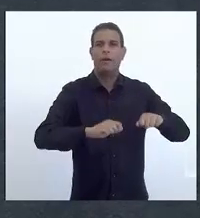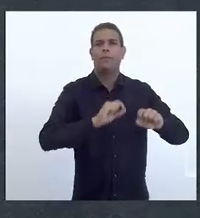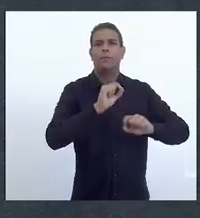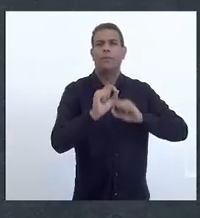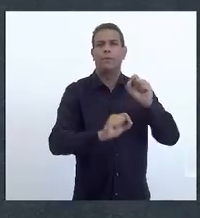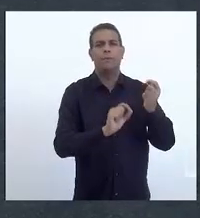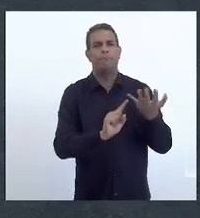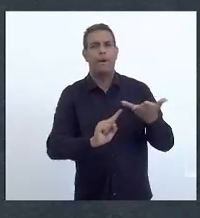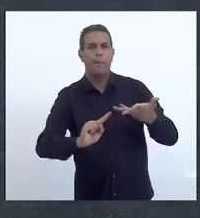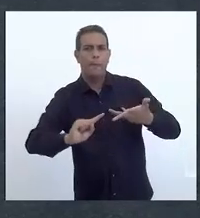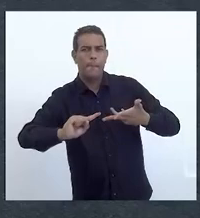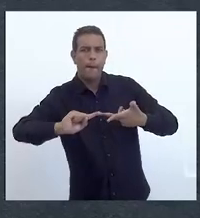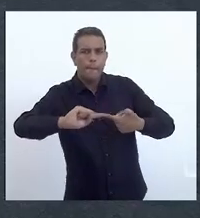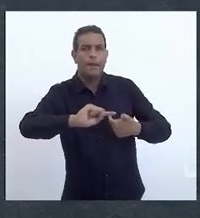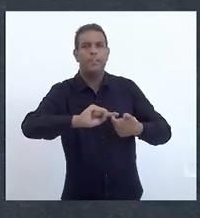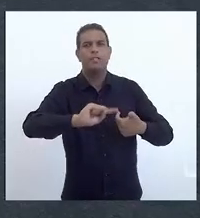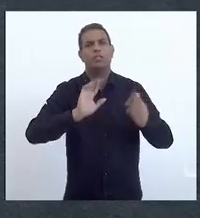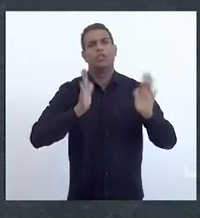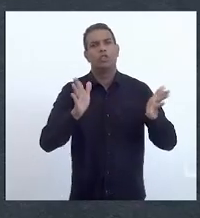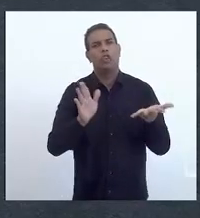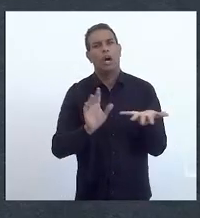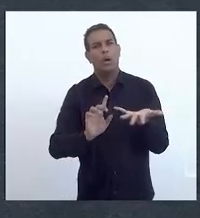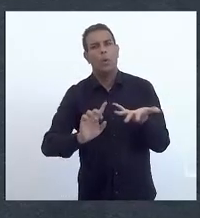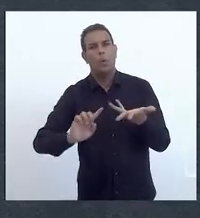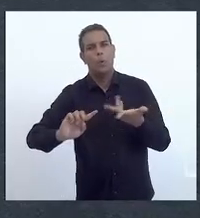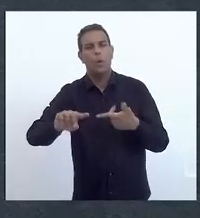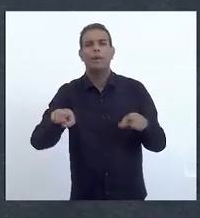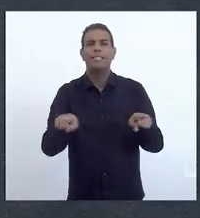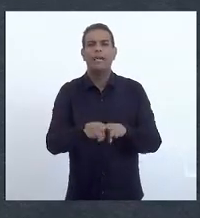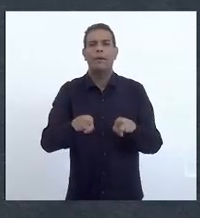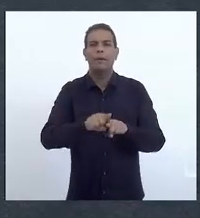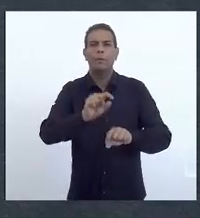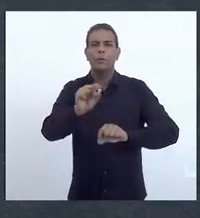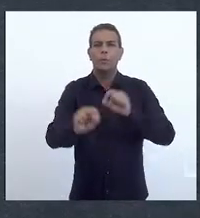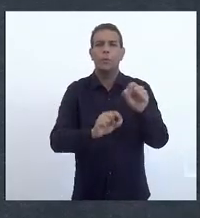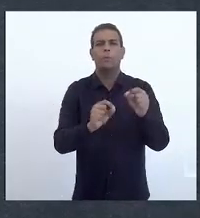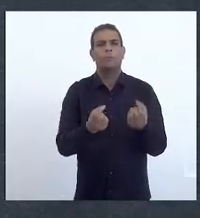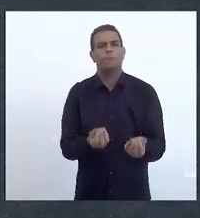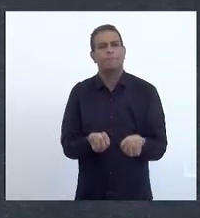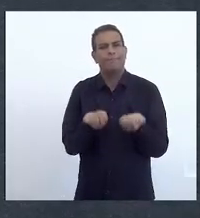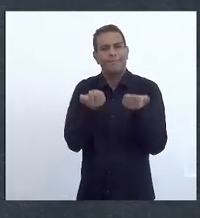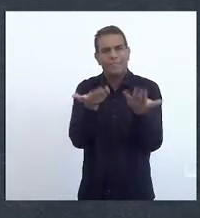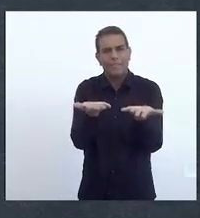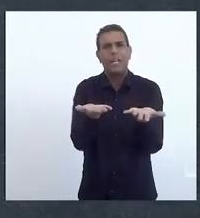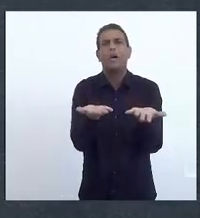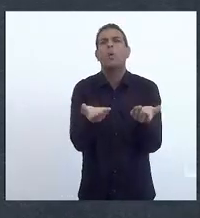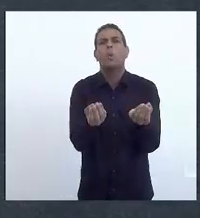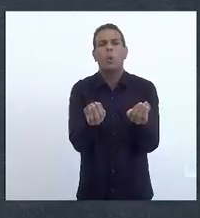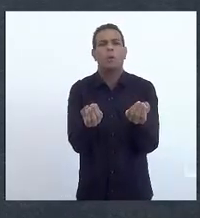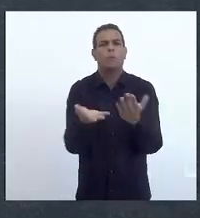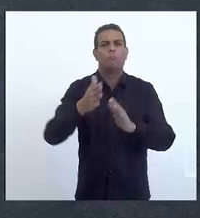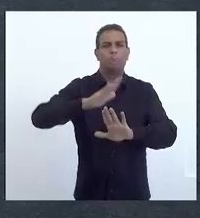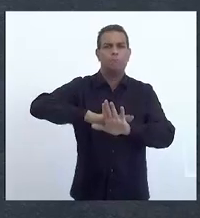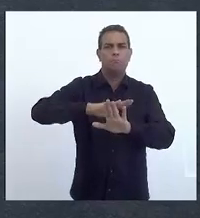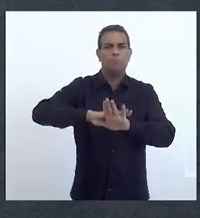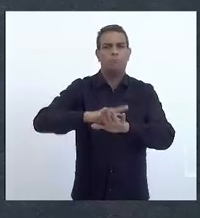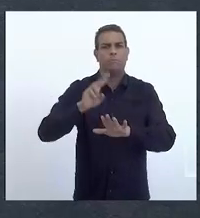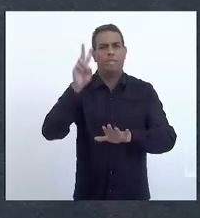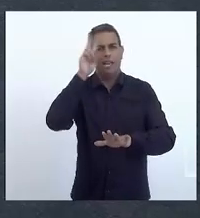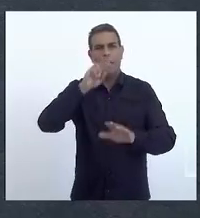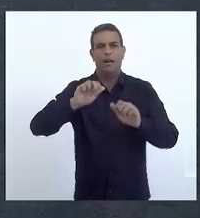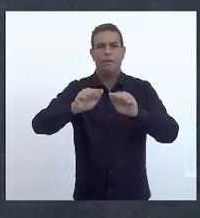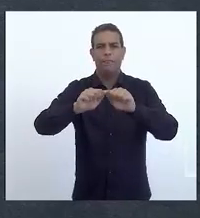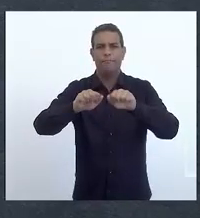abordadas todas as emendas existentes, ainda considerou as contribuições oriundas da audiência